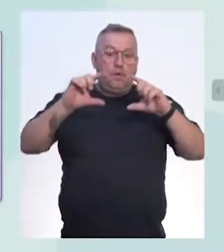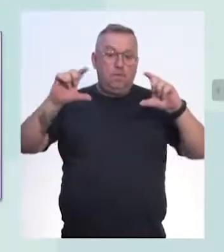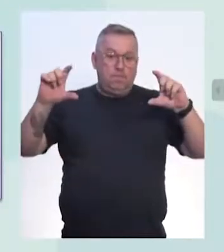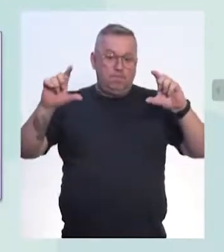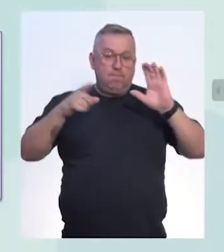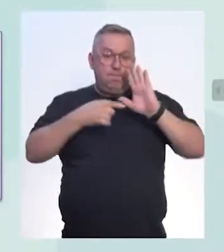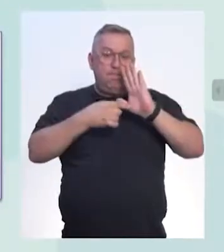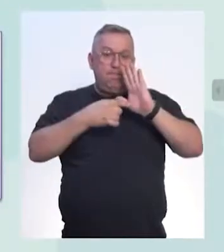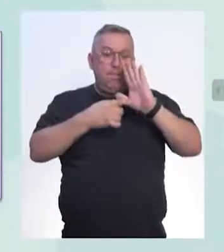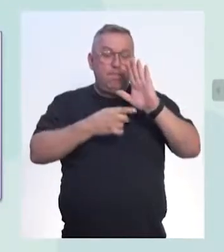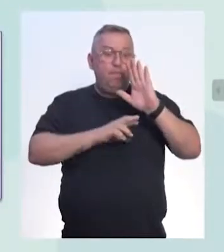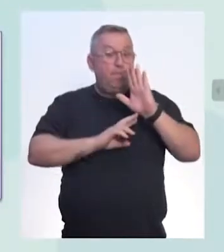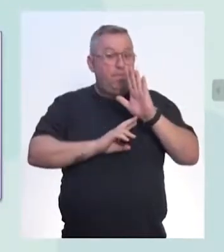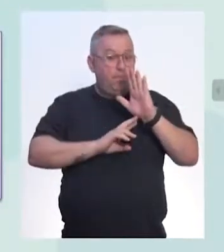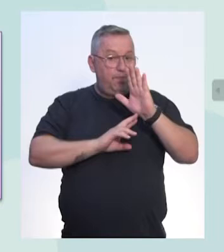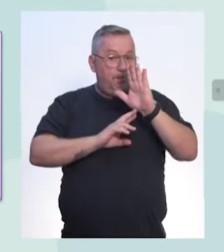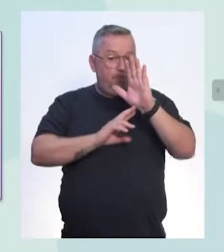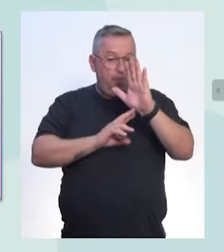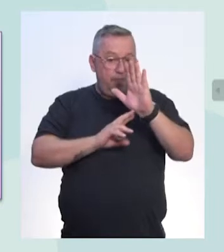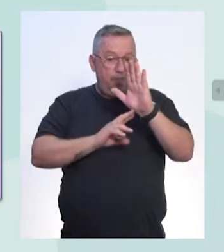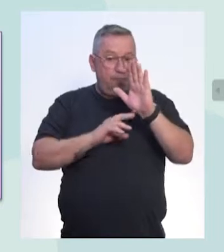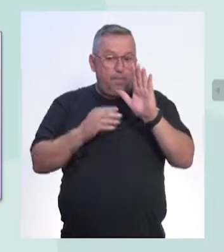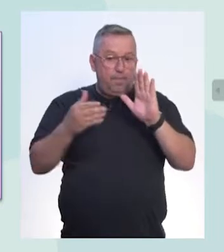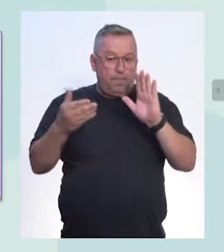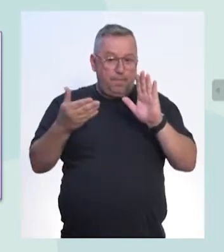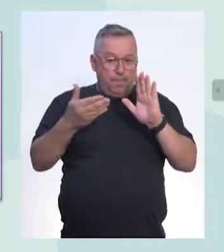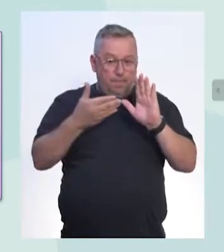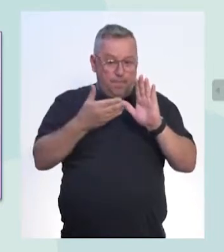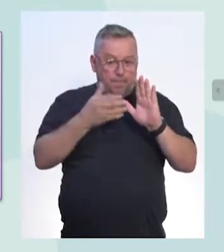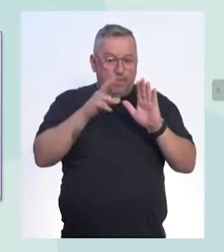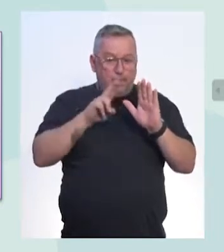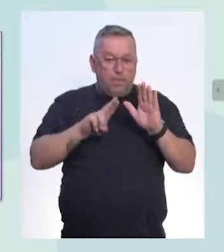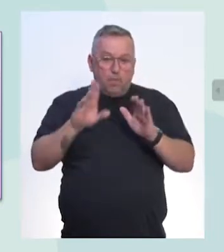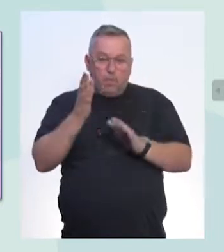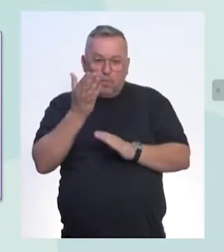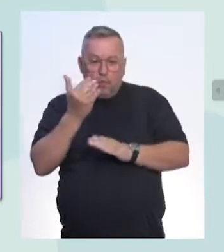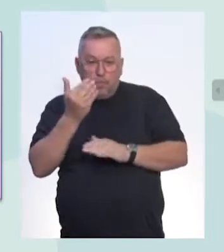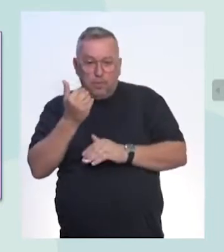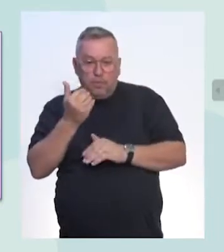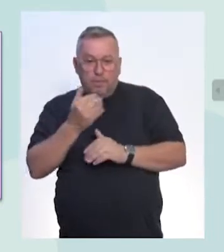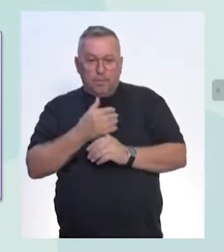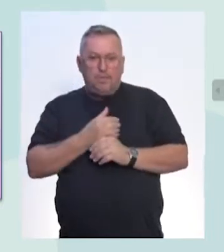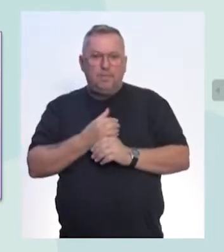vai representar esse consumo é